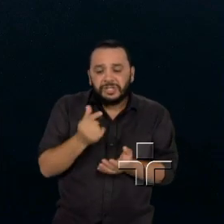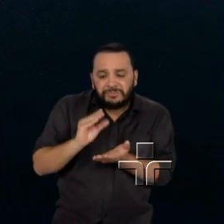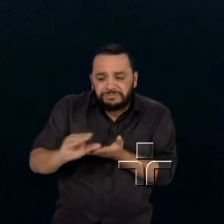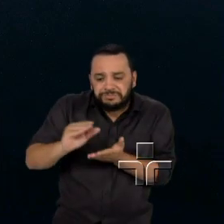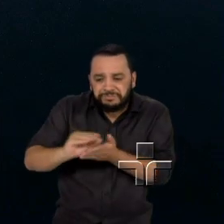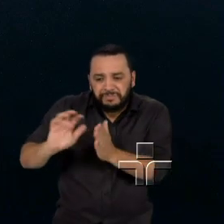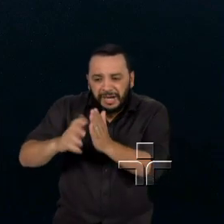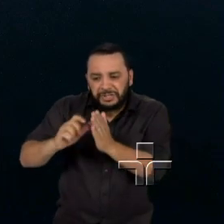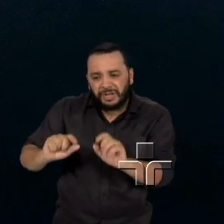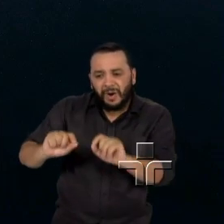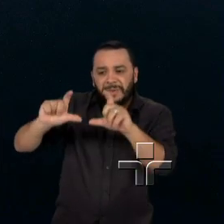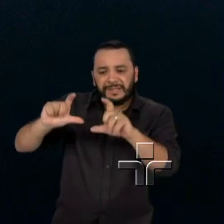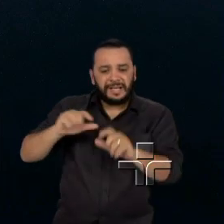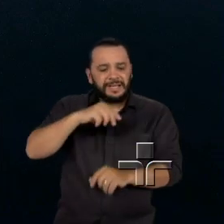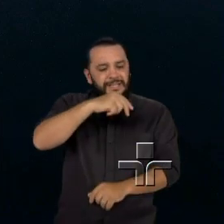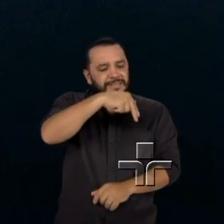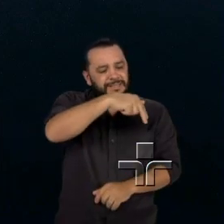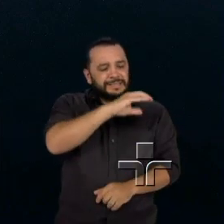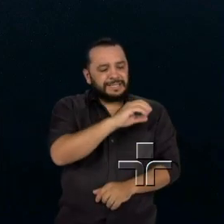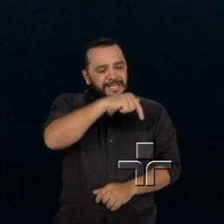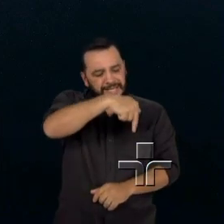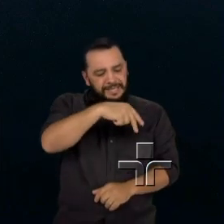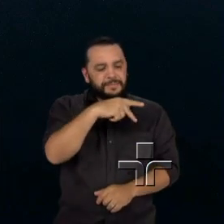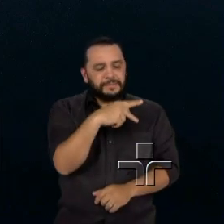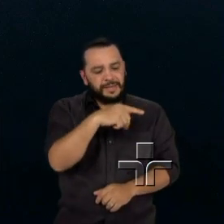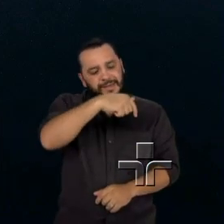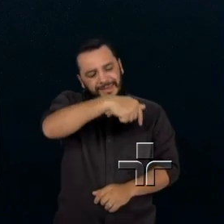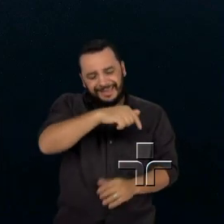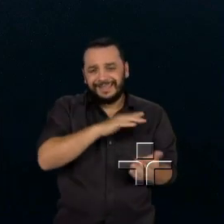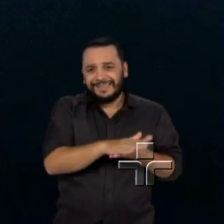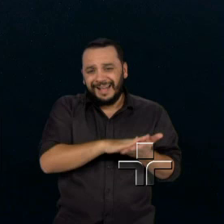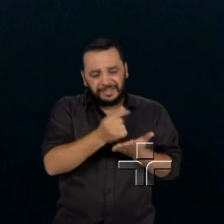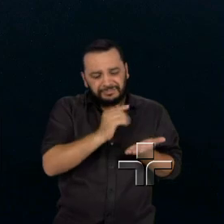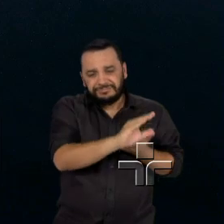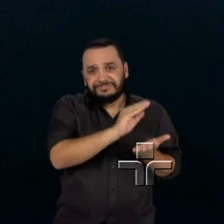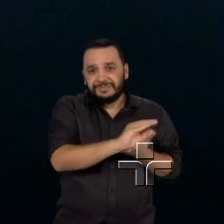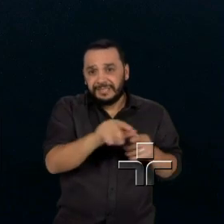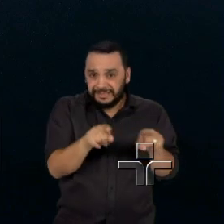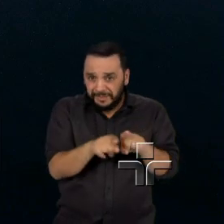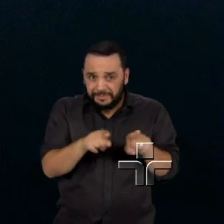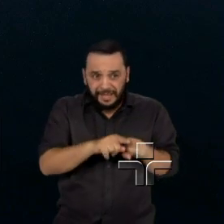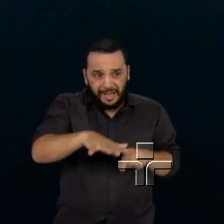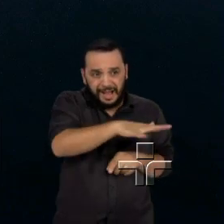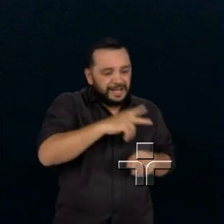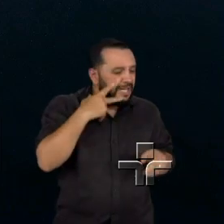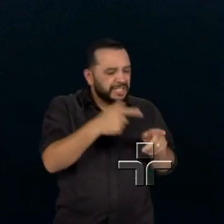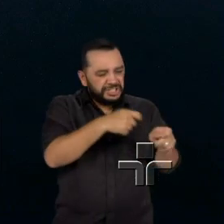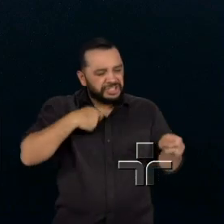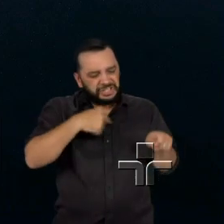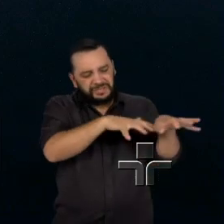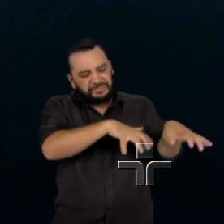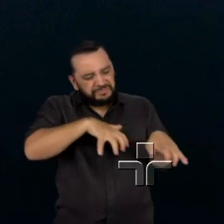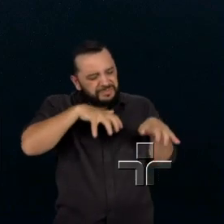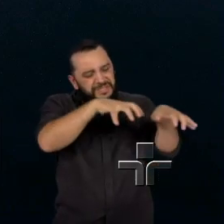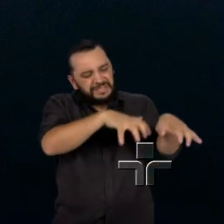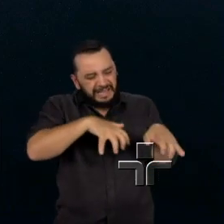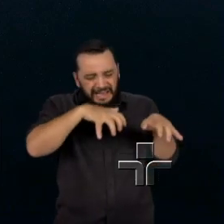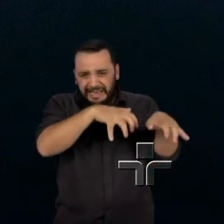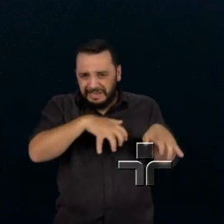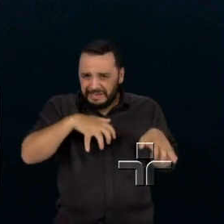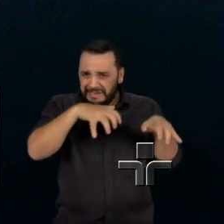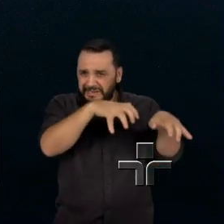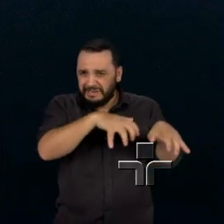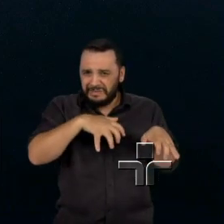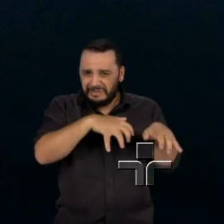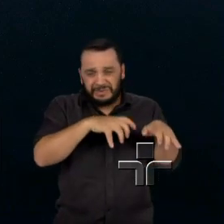Isis diz: Ricardo, você acha mesmo que poderia haver exploração de minérios em terras indígenas sem colocar essa população em risco? Eu acho